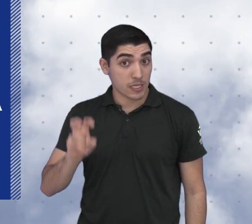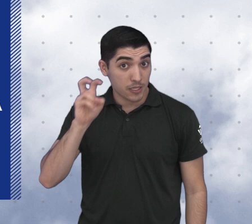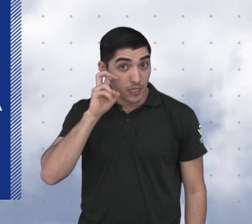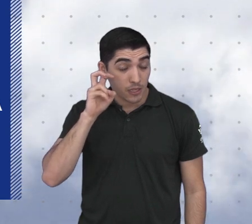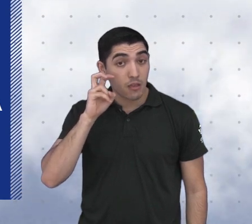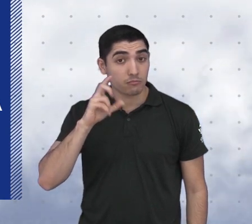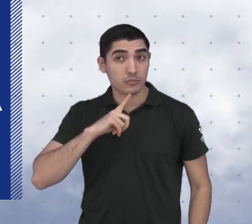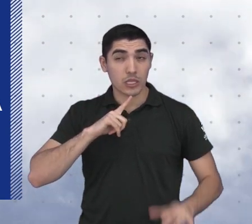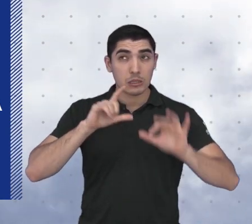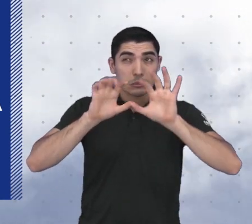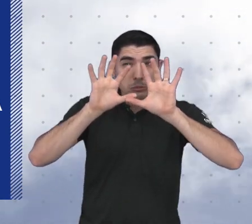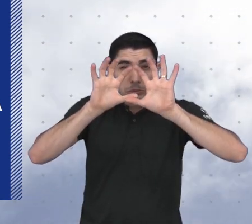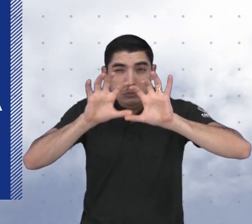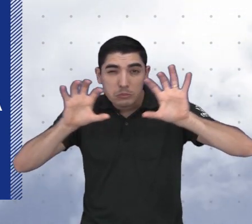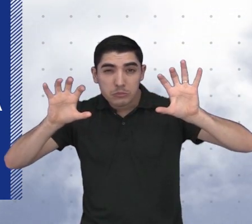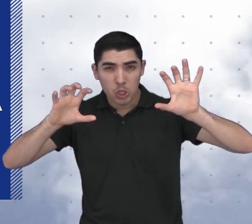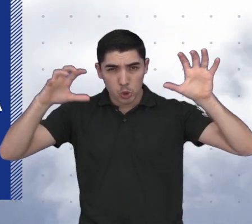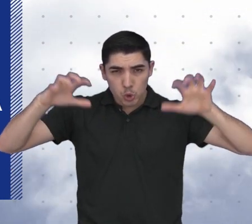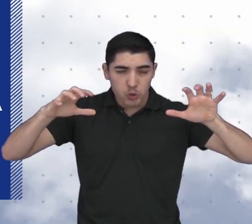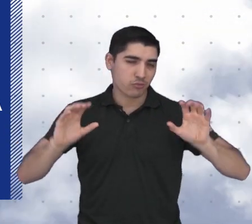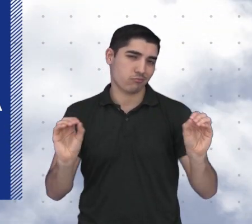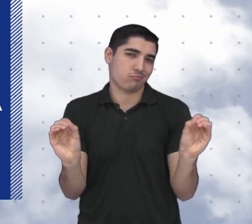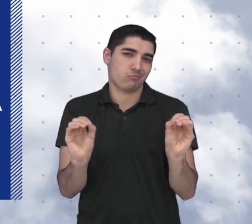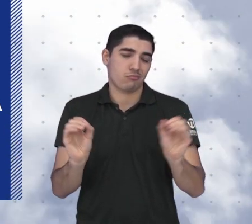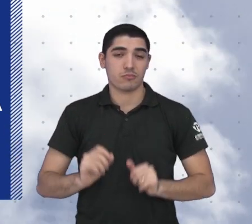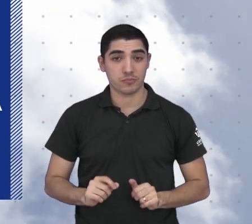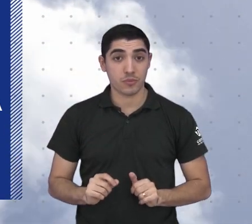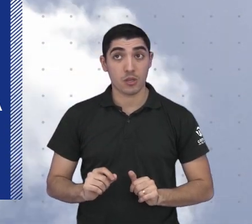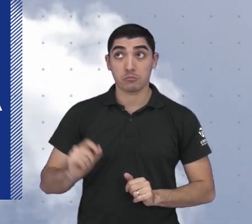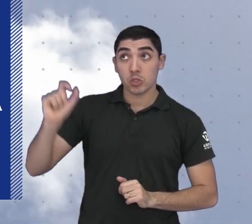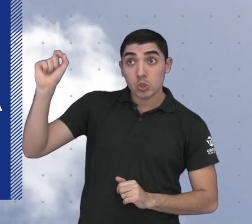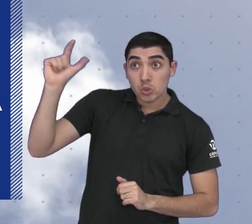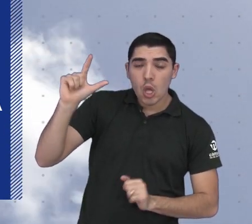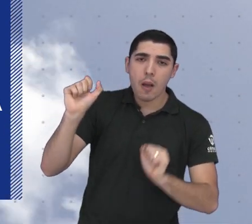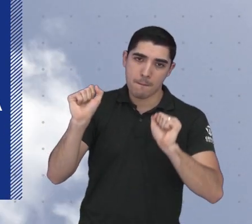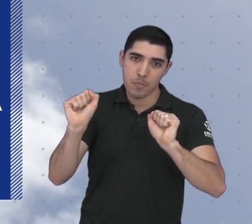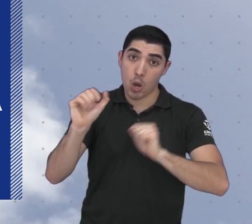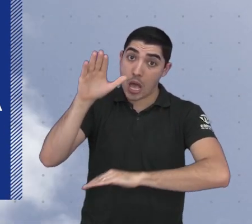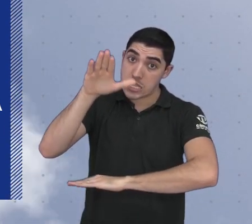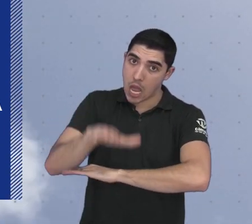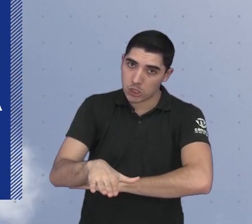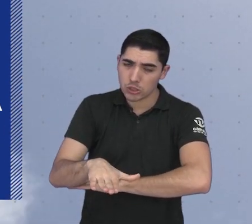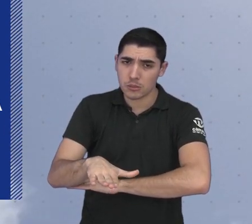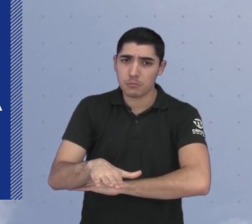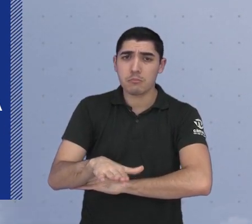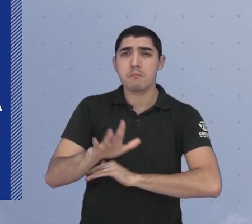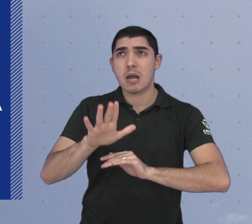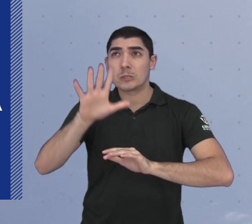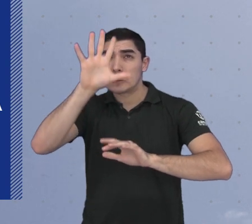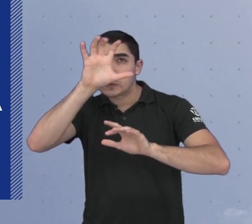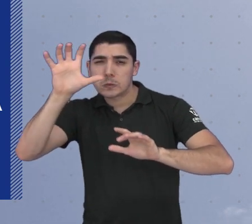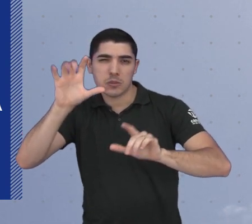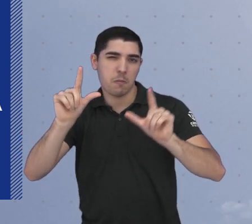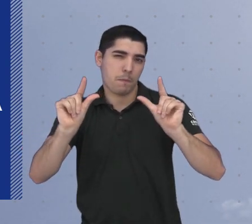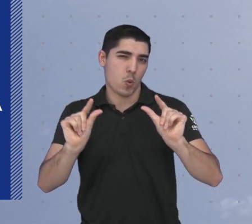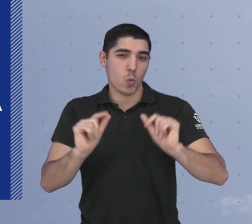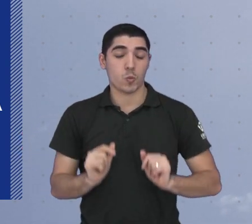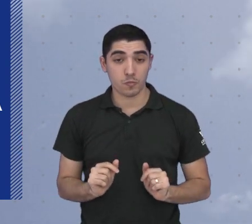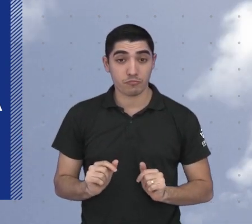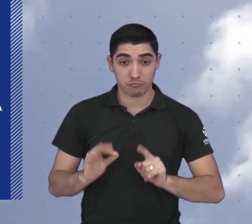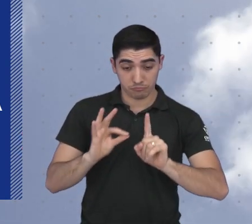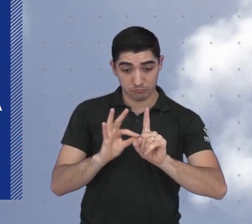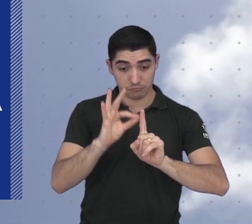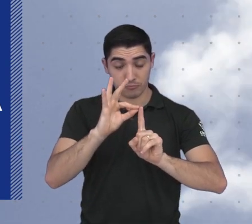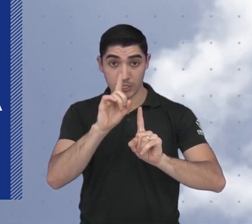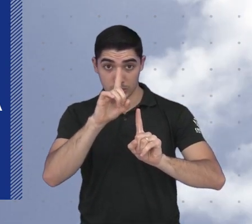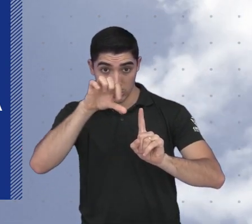A quinta-feira amanhece nublada e com poucas chances de chuva. O sol pode aparecer pela tarde, sem muitas nuvens no céu. A